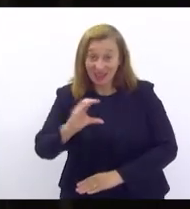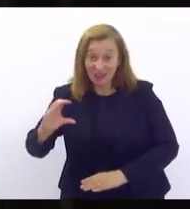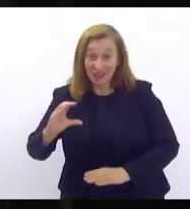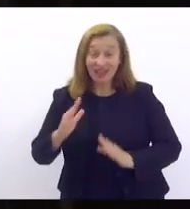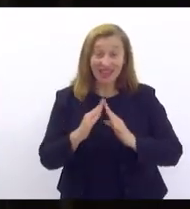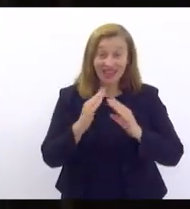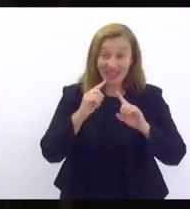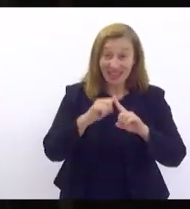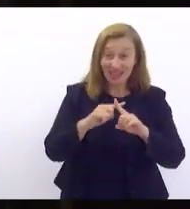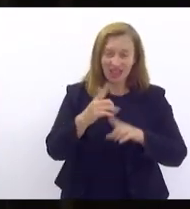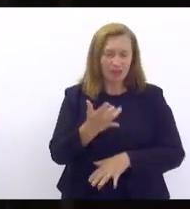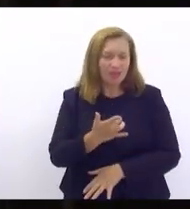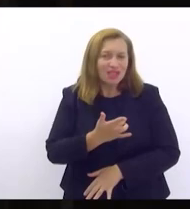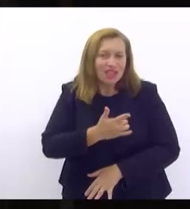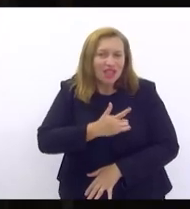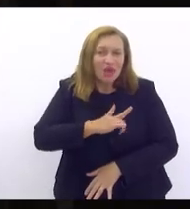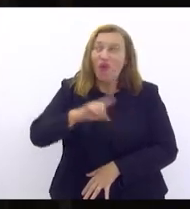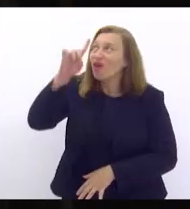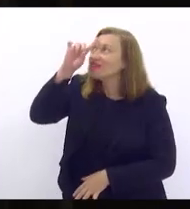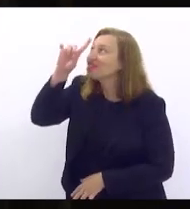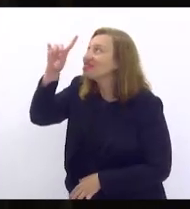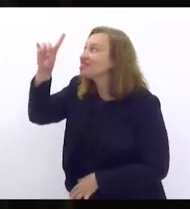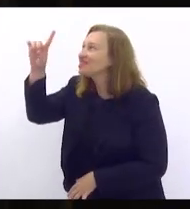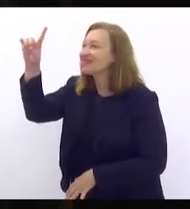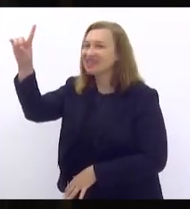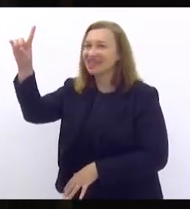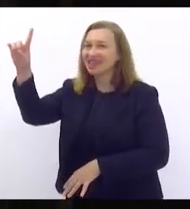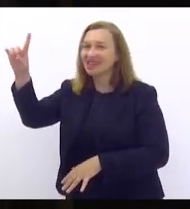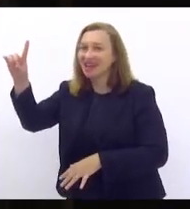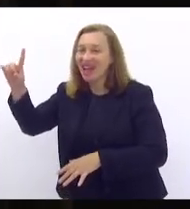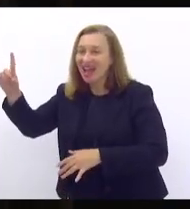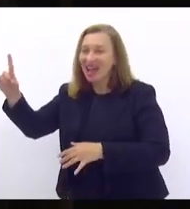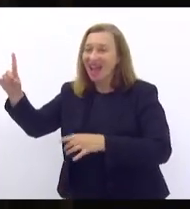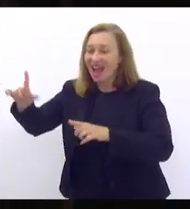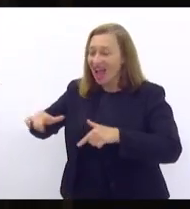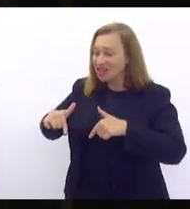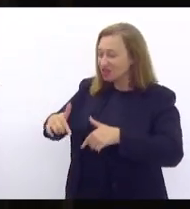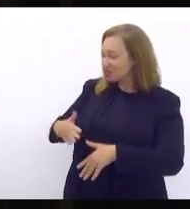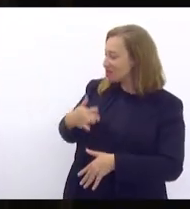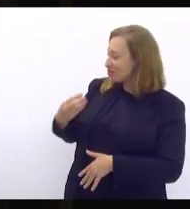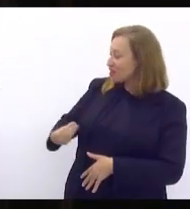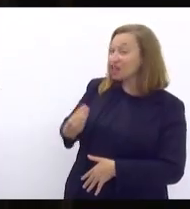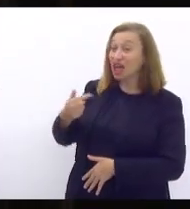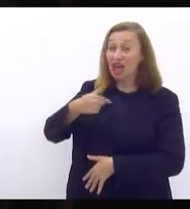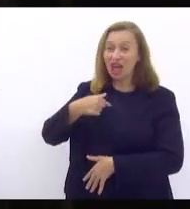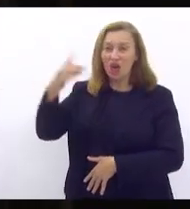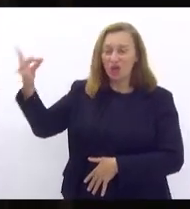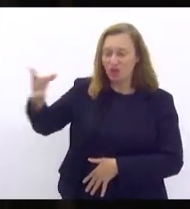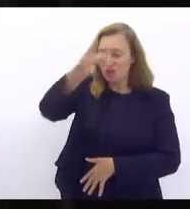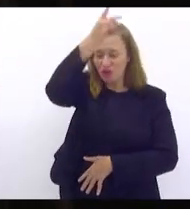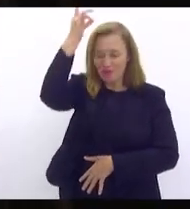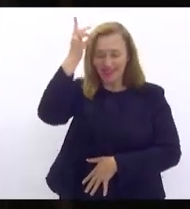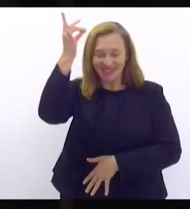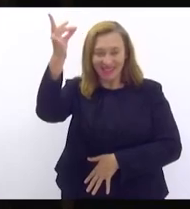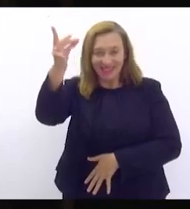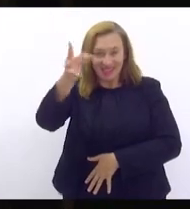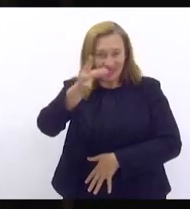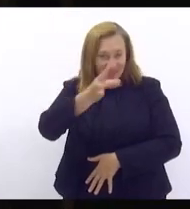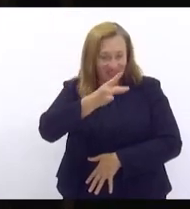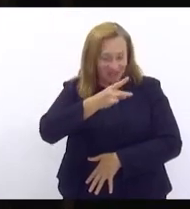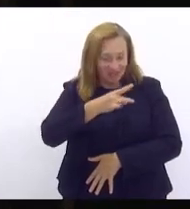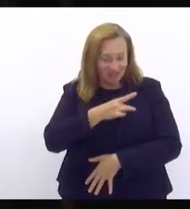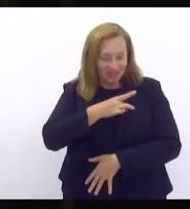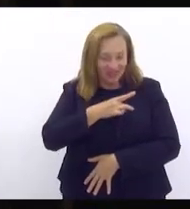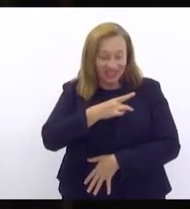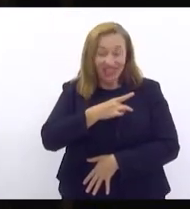Católica, a misericórdia de Deus me alcançou, e eu fui batizado no Espírito Santo, e